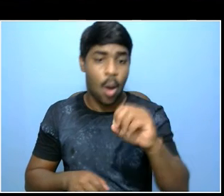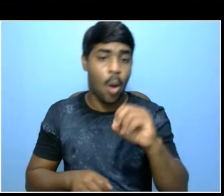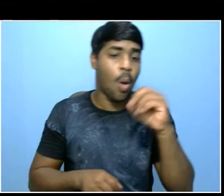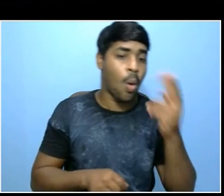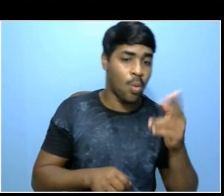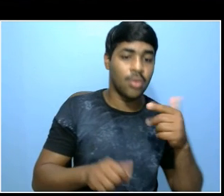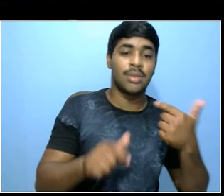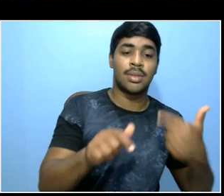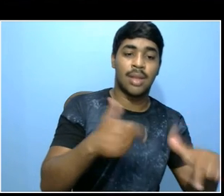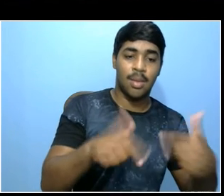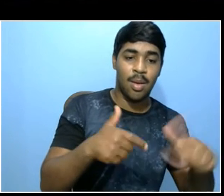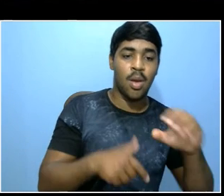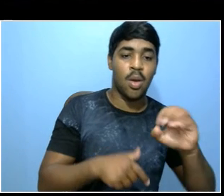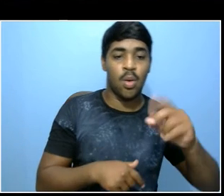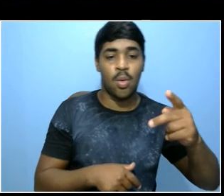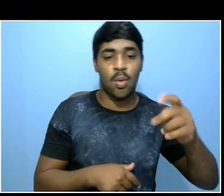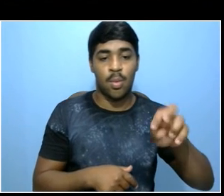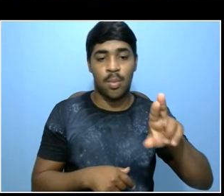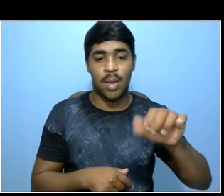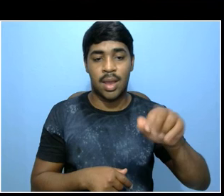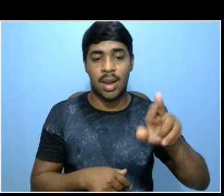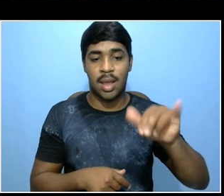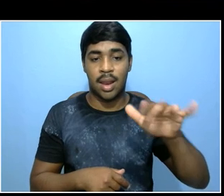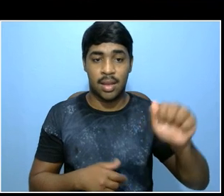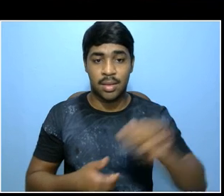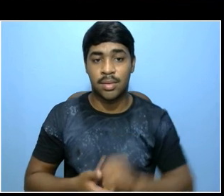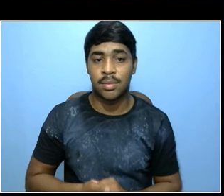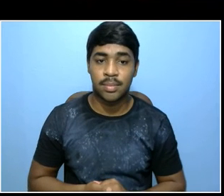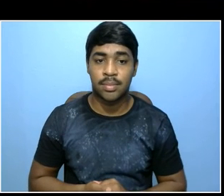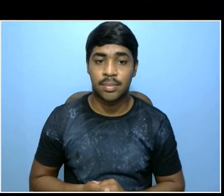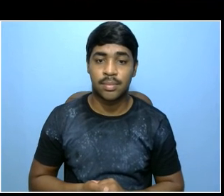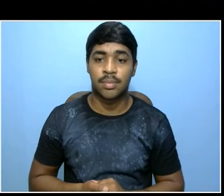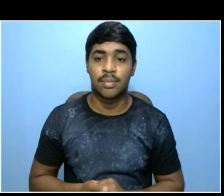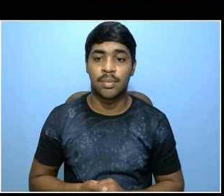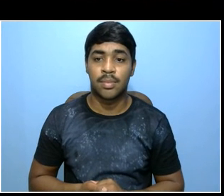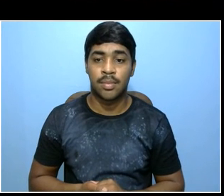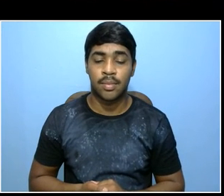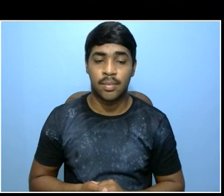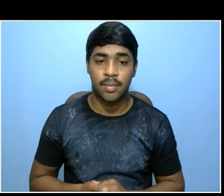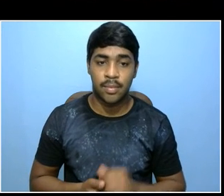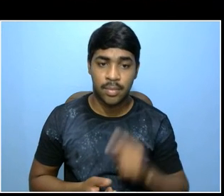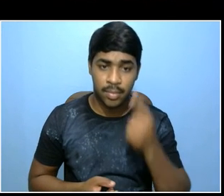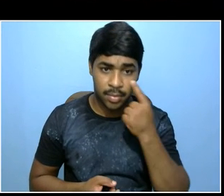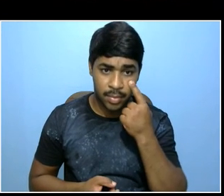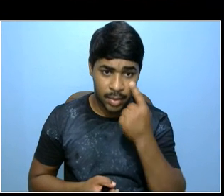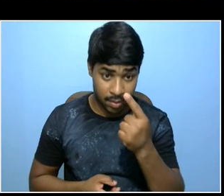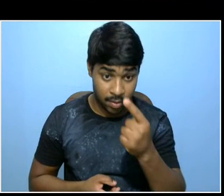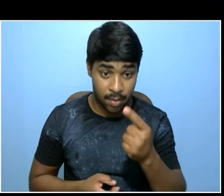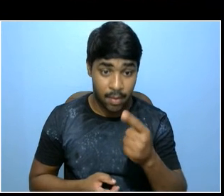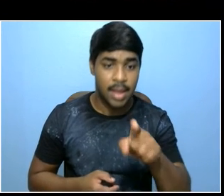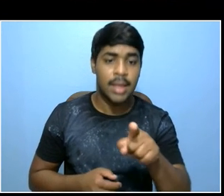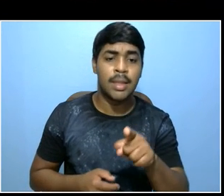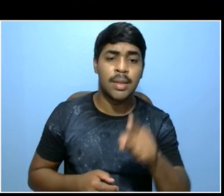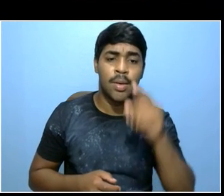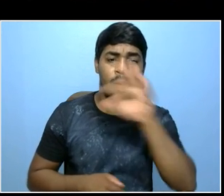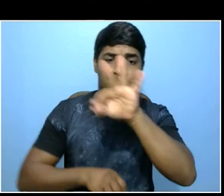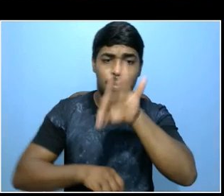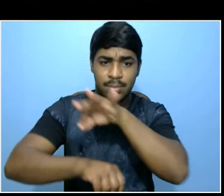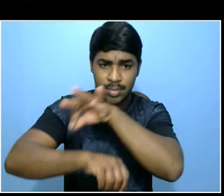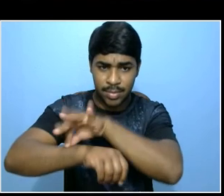rainha ou a operária, tá? Só retomando aqui para vocês entenderem melhor. Se ela produzir o óvulo, esse óvulo não